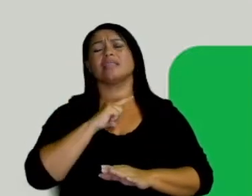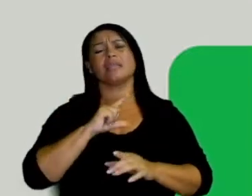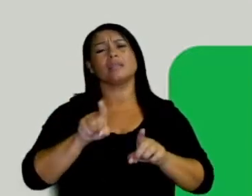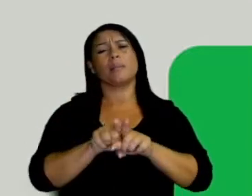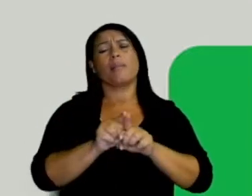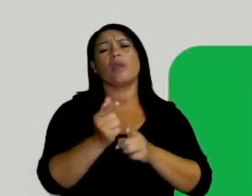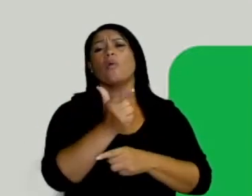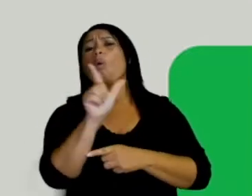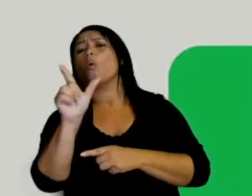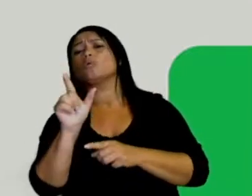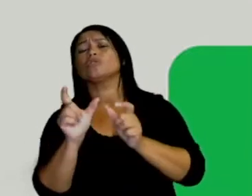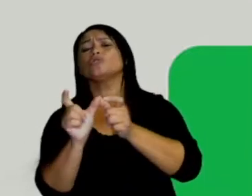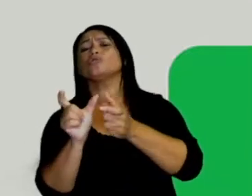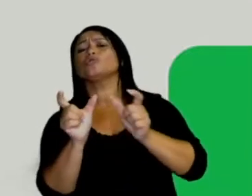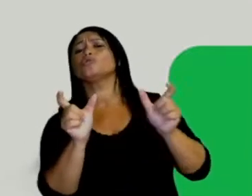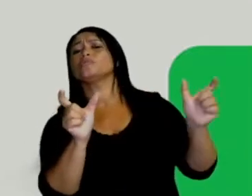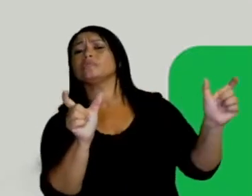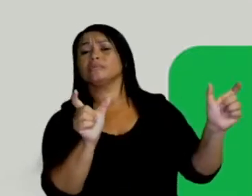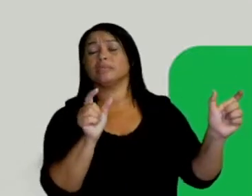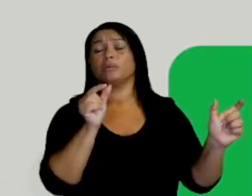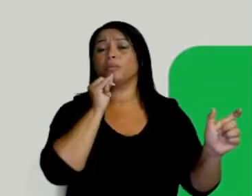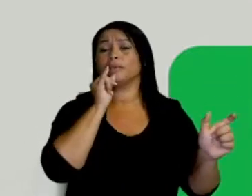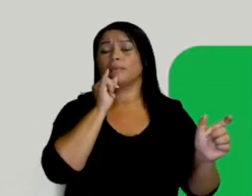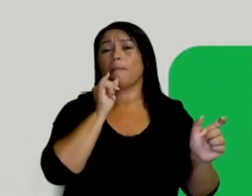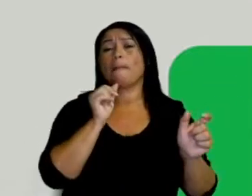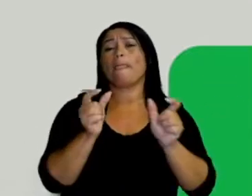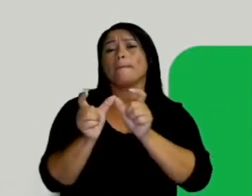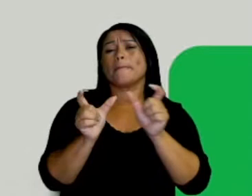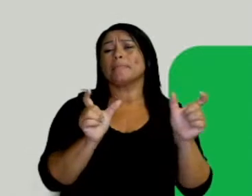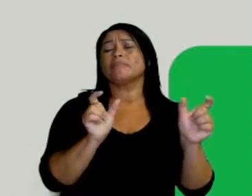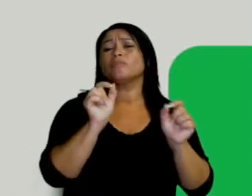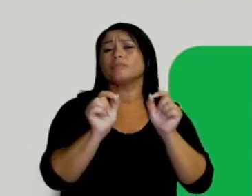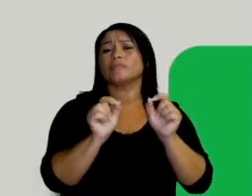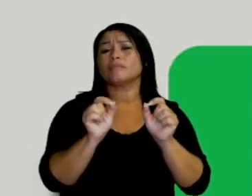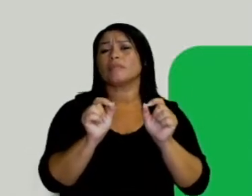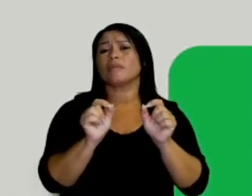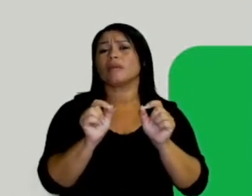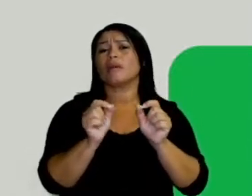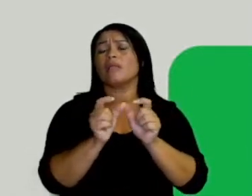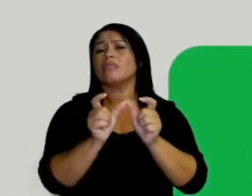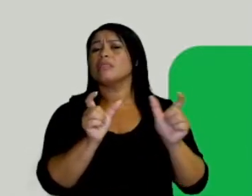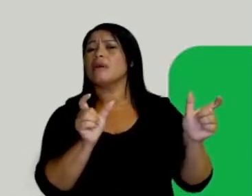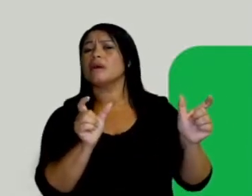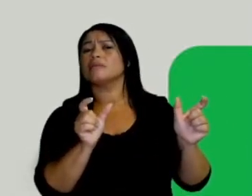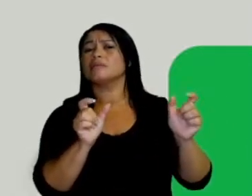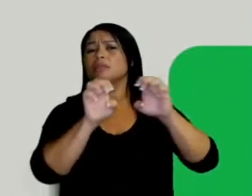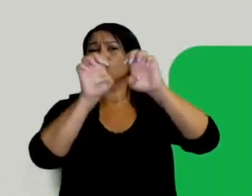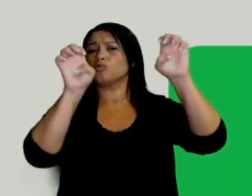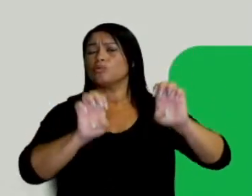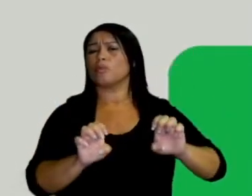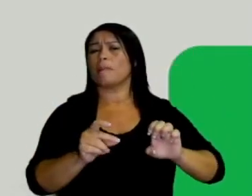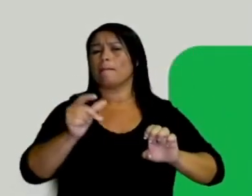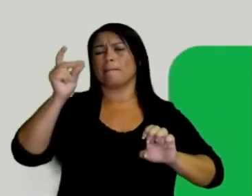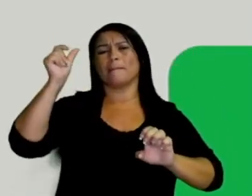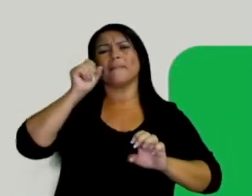é sinônima. E aí, nessas estruturas mais antigas, crátons ou